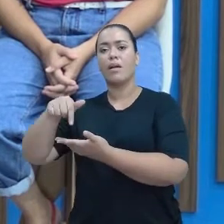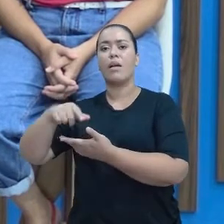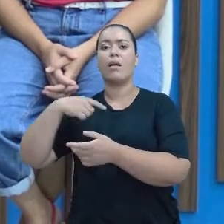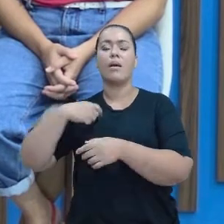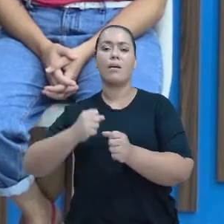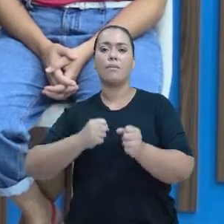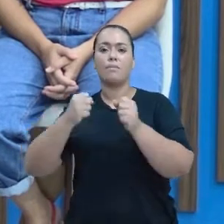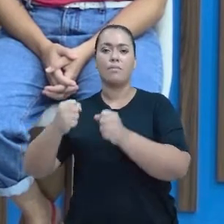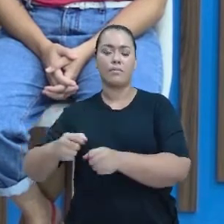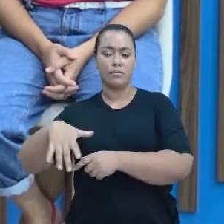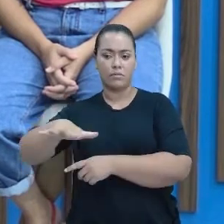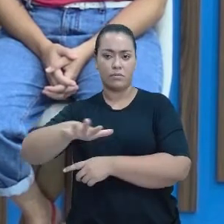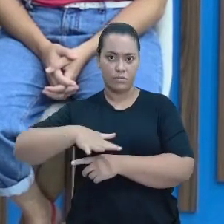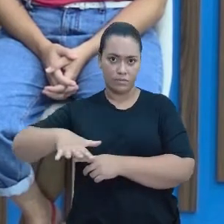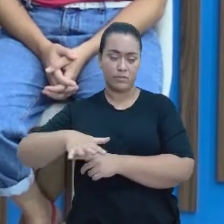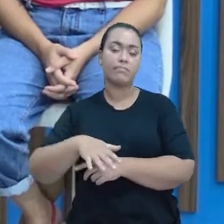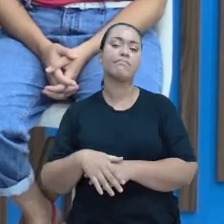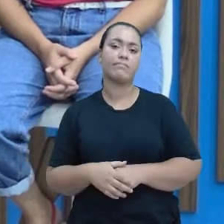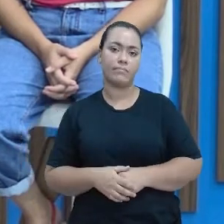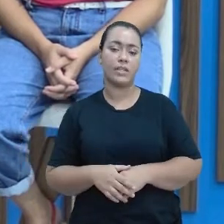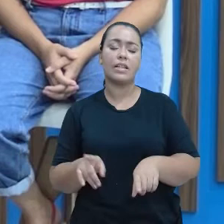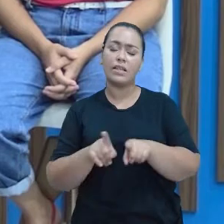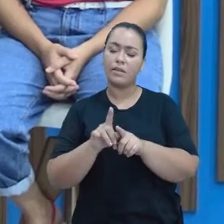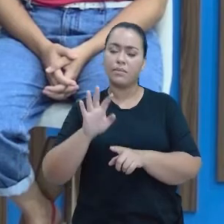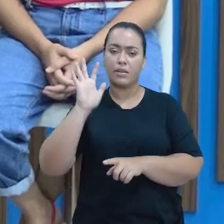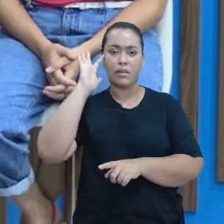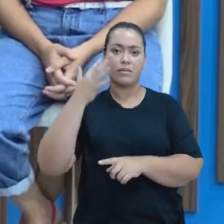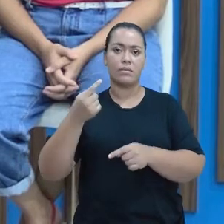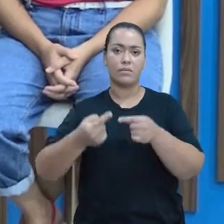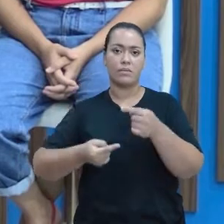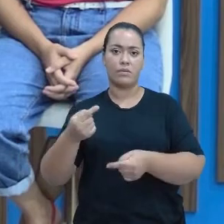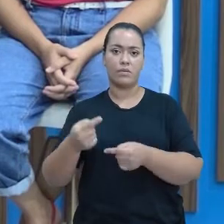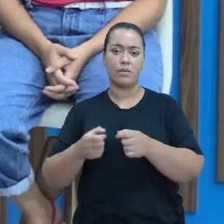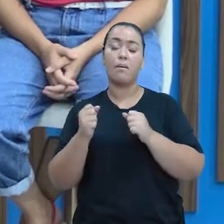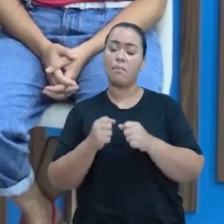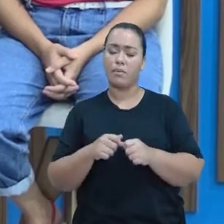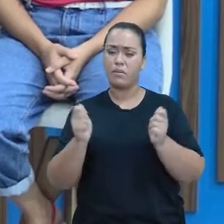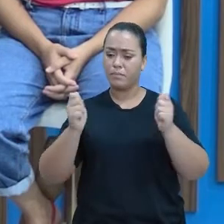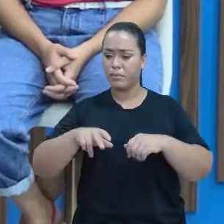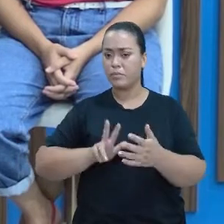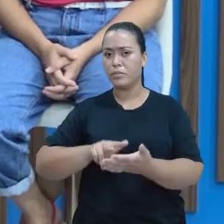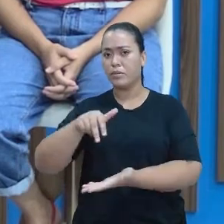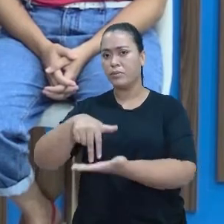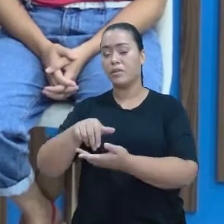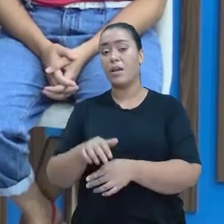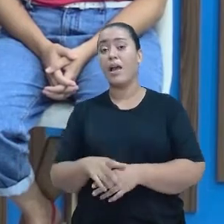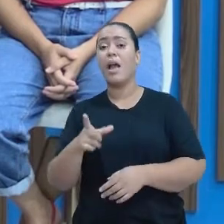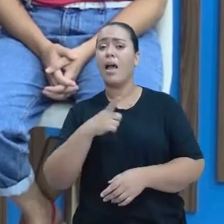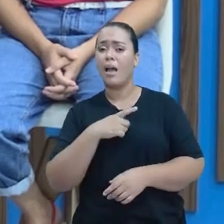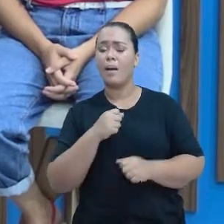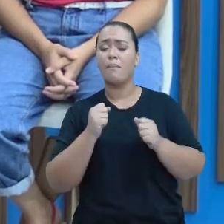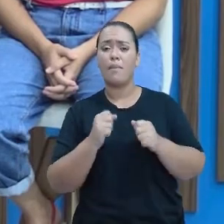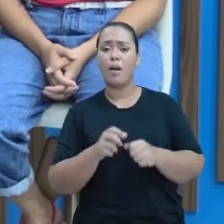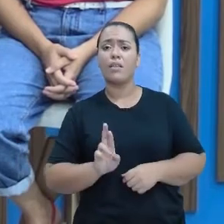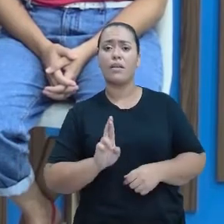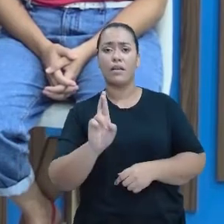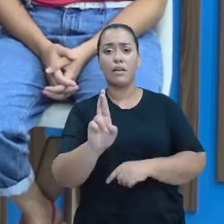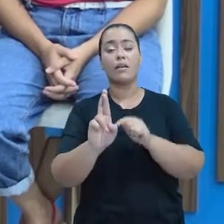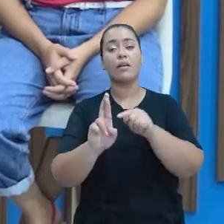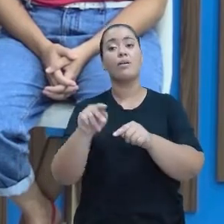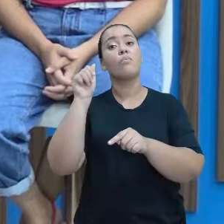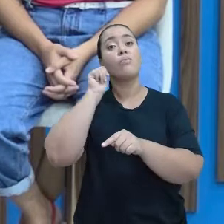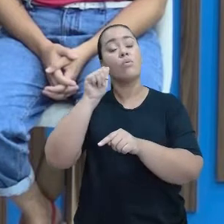poder, esses espaços de decisão política. Nós podemos ter representações